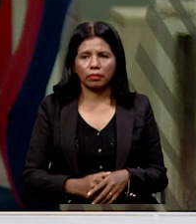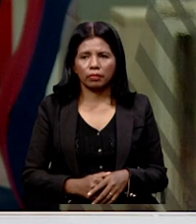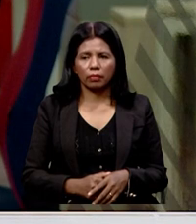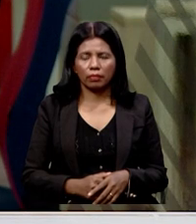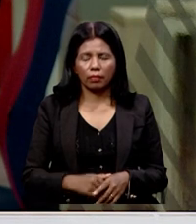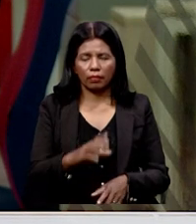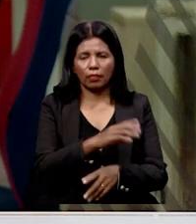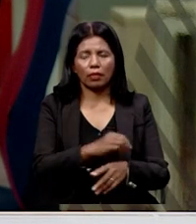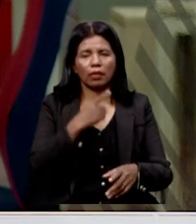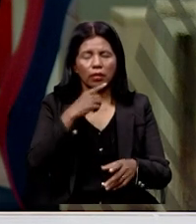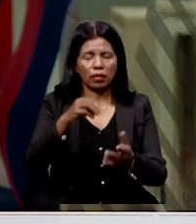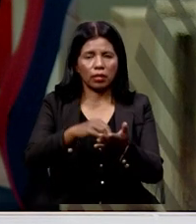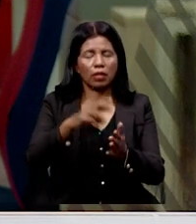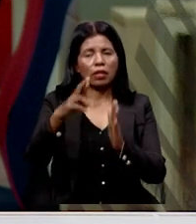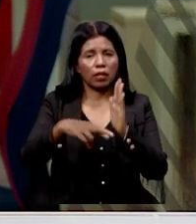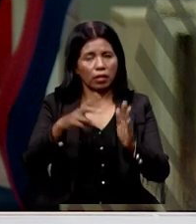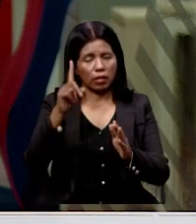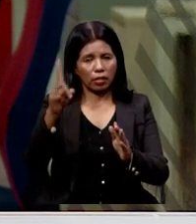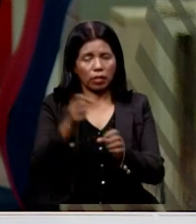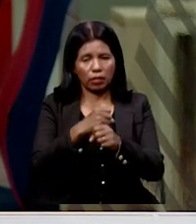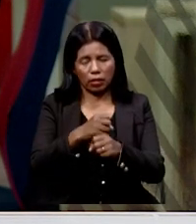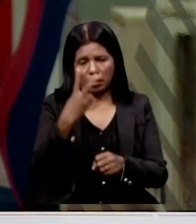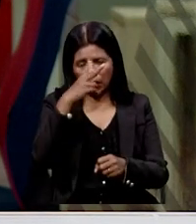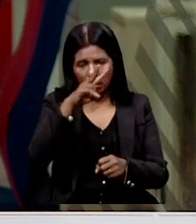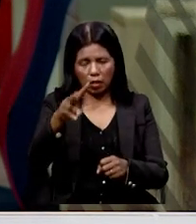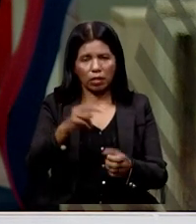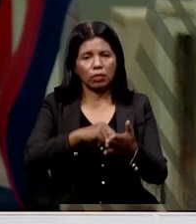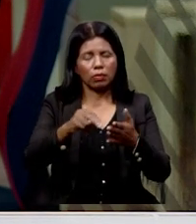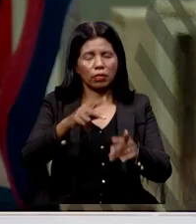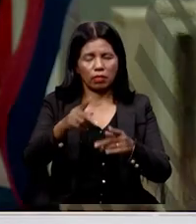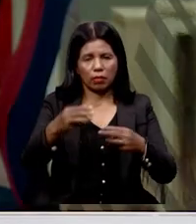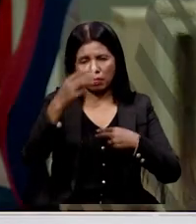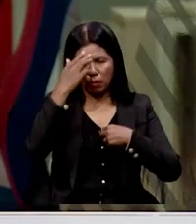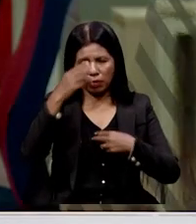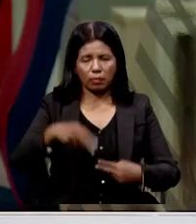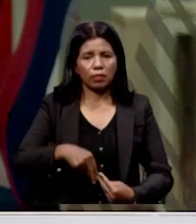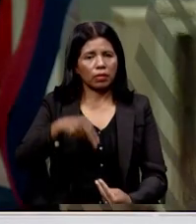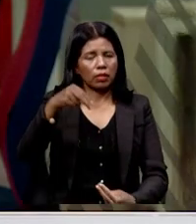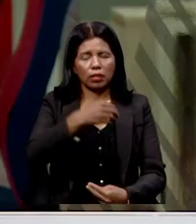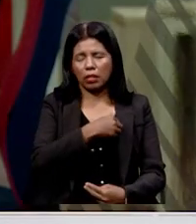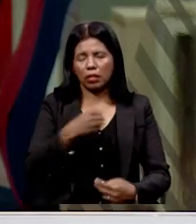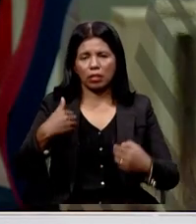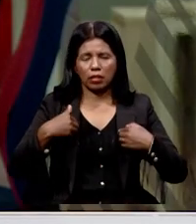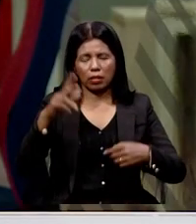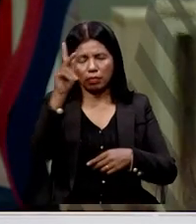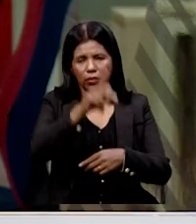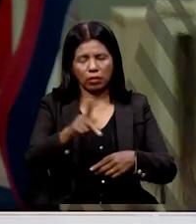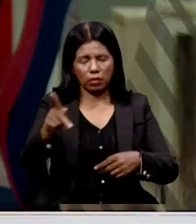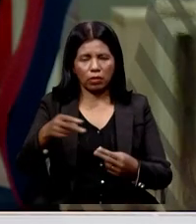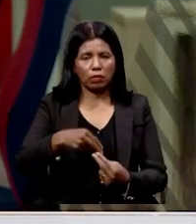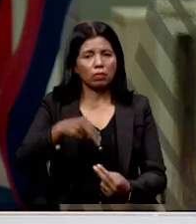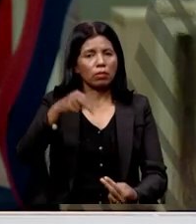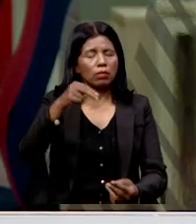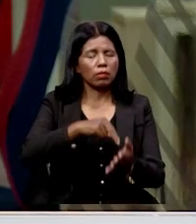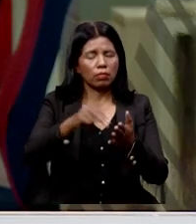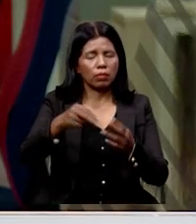Constantil se cria metodologia ida atual survey ba número manutenção, também se deu ia pesquisa fon com ba número manutenção